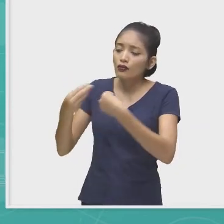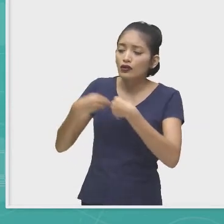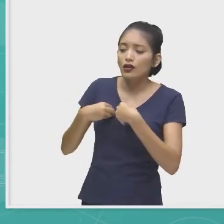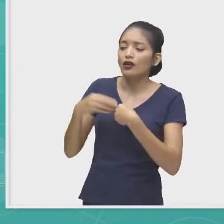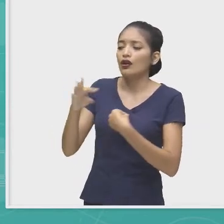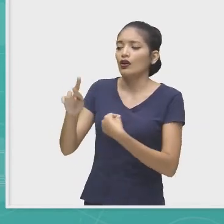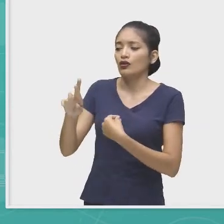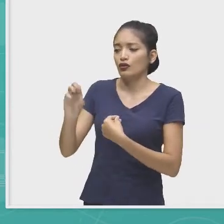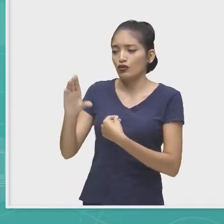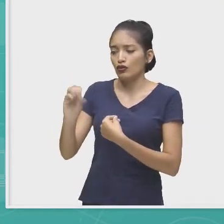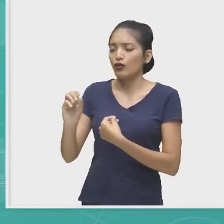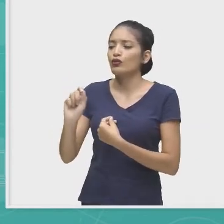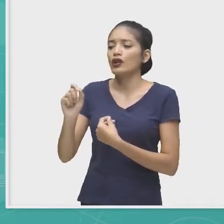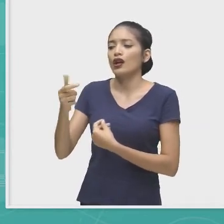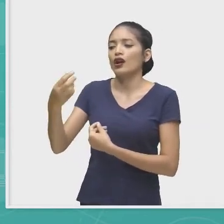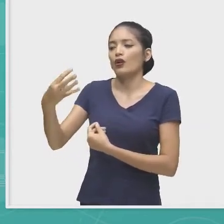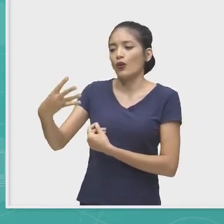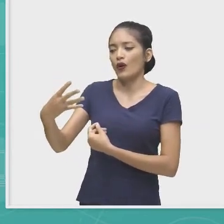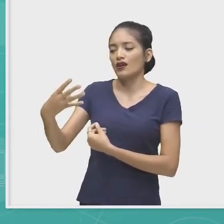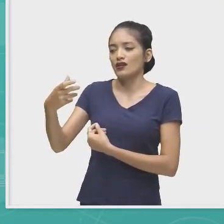troco R$ 47?